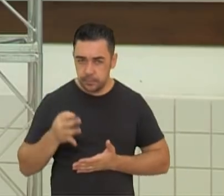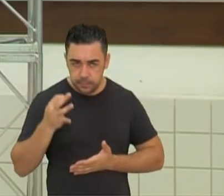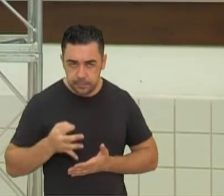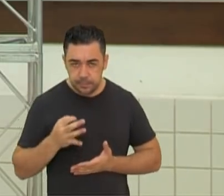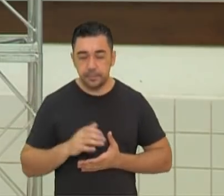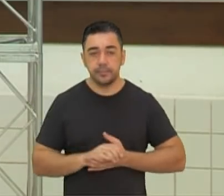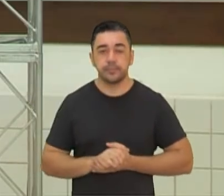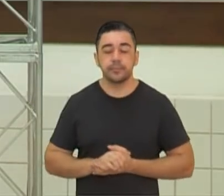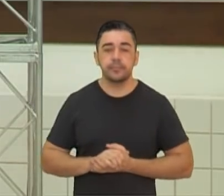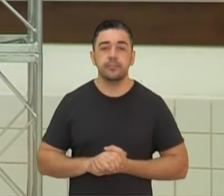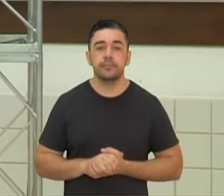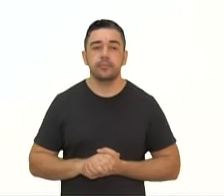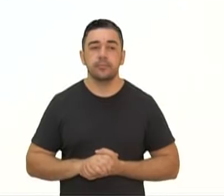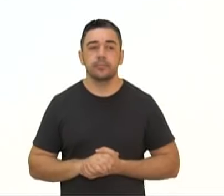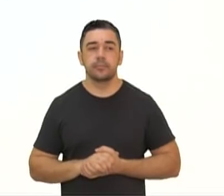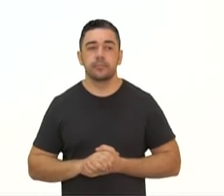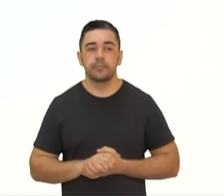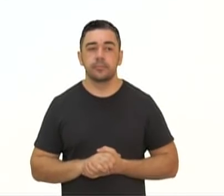resultado no caderno.